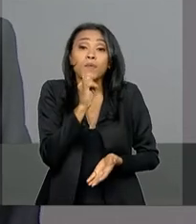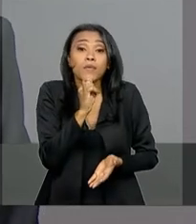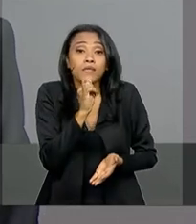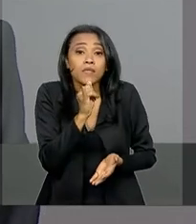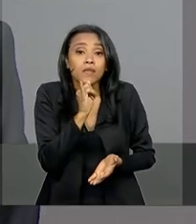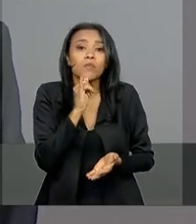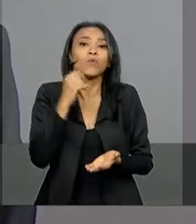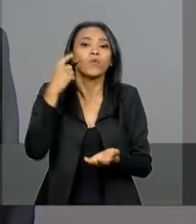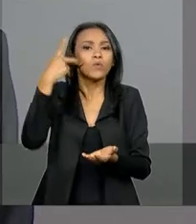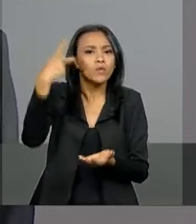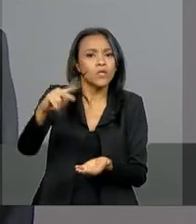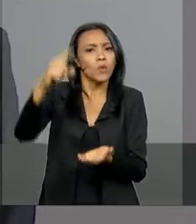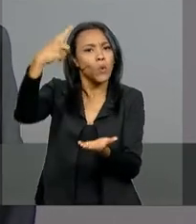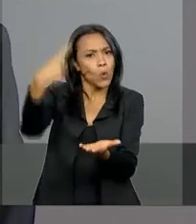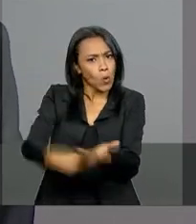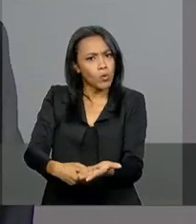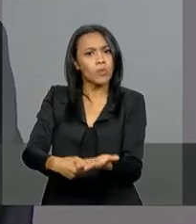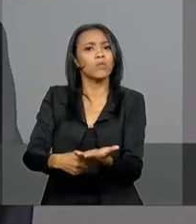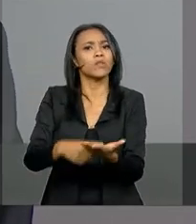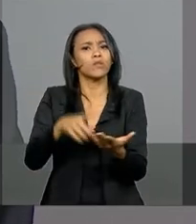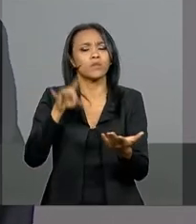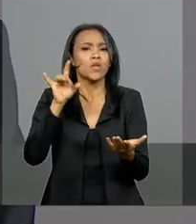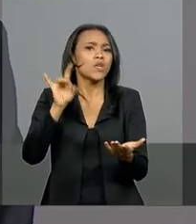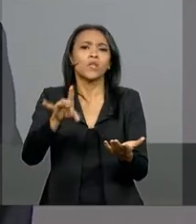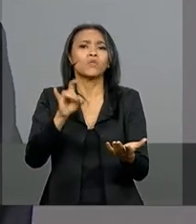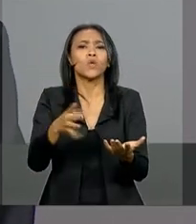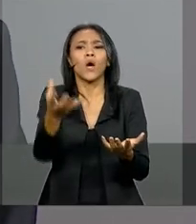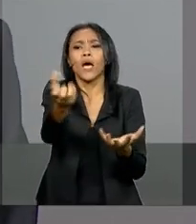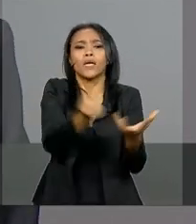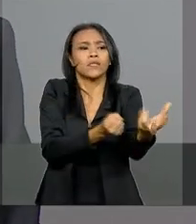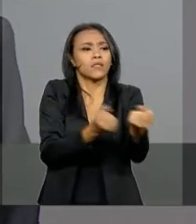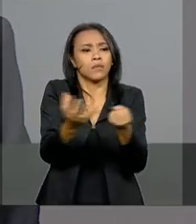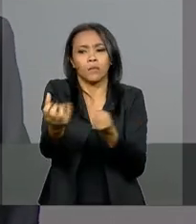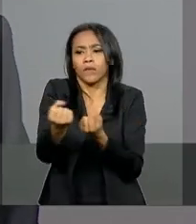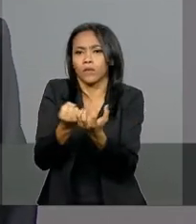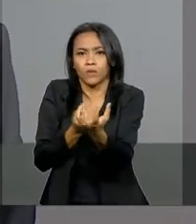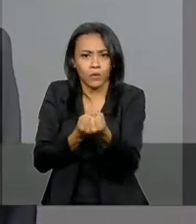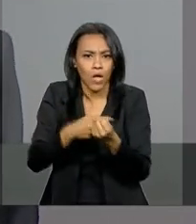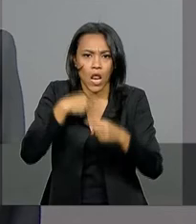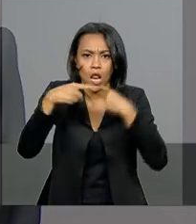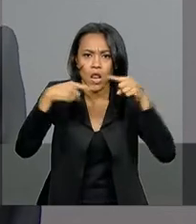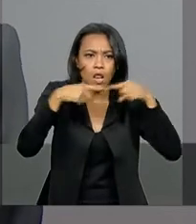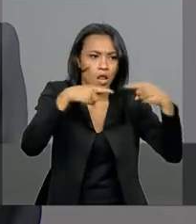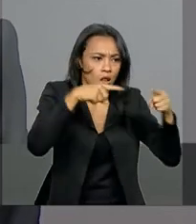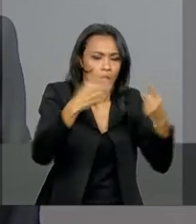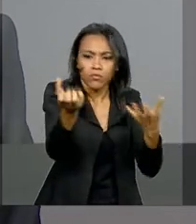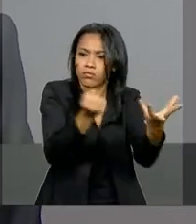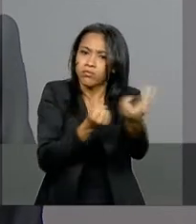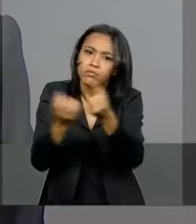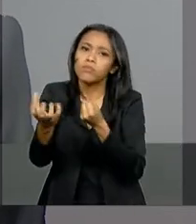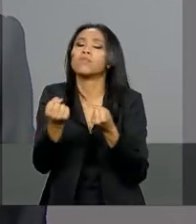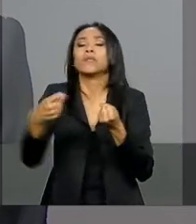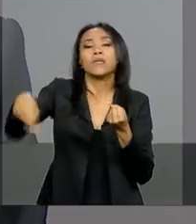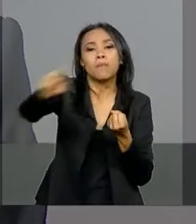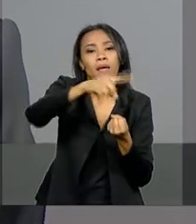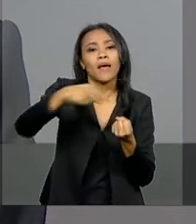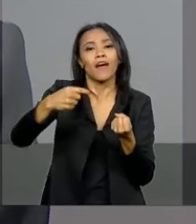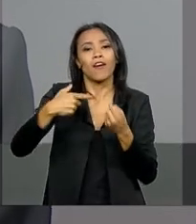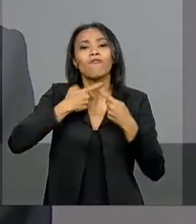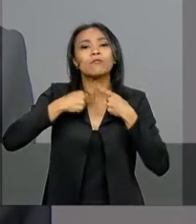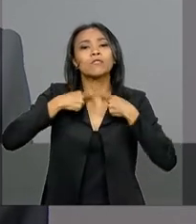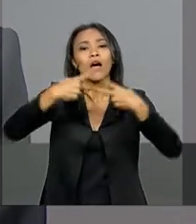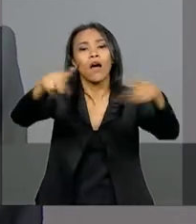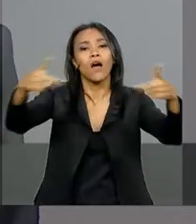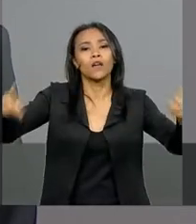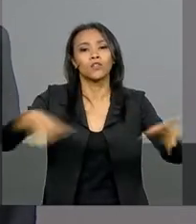papel de ser caixa de ressonância da sociedade brasileira de converter a vontade popular em inglês como